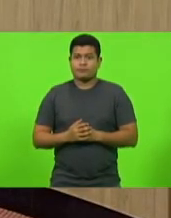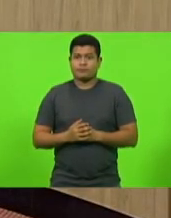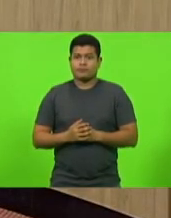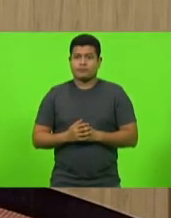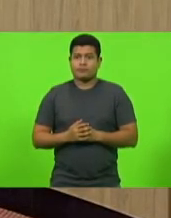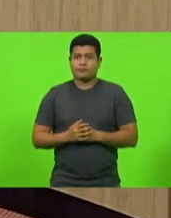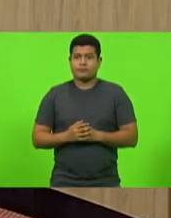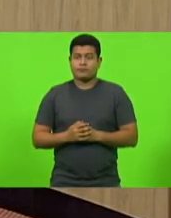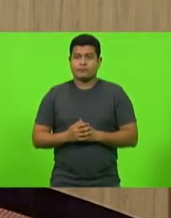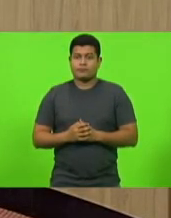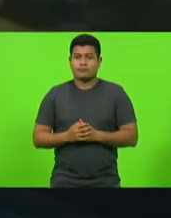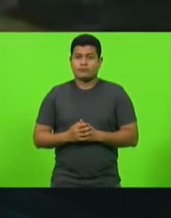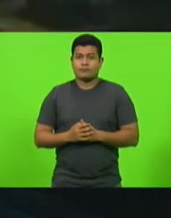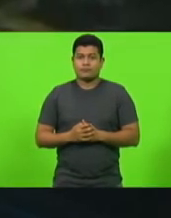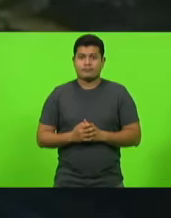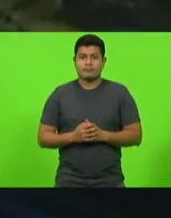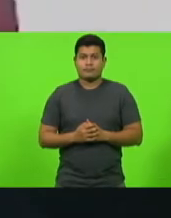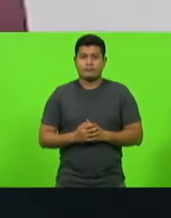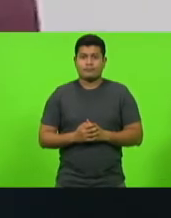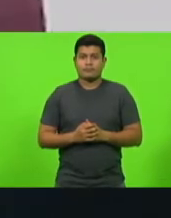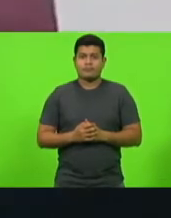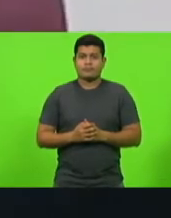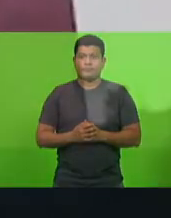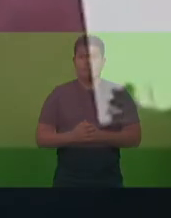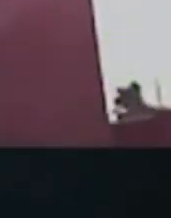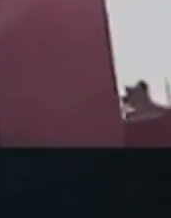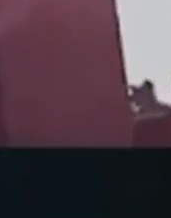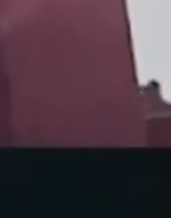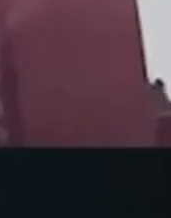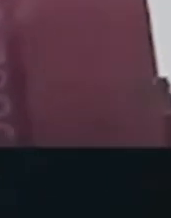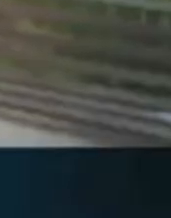O mês de dezembro é um mês abençoado para o nosso município,